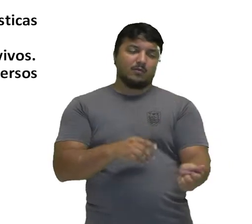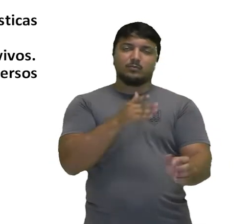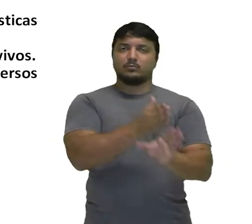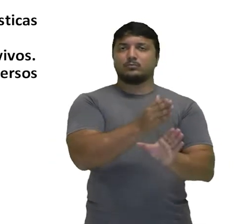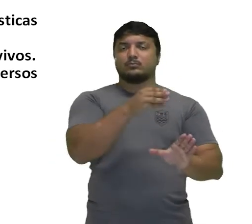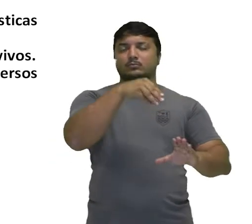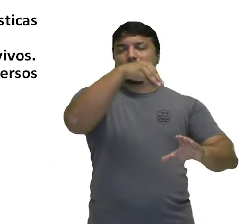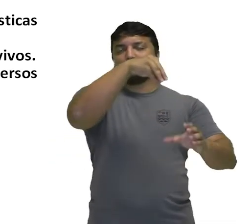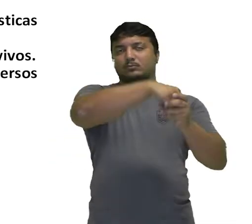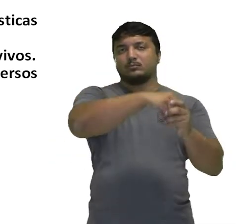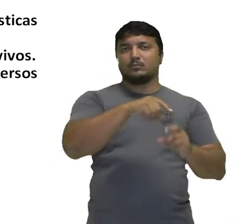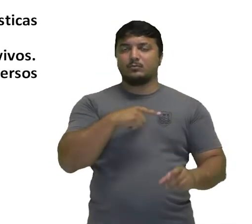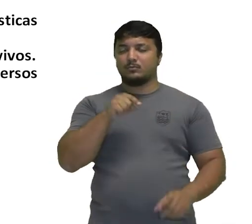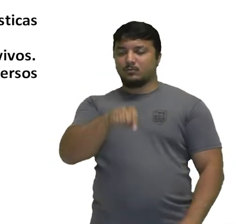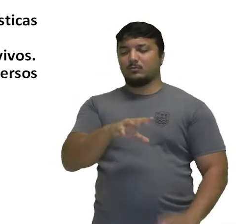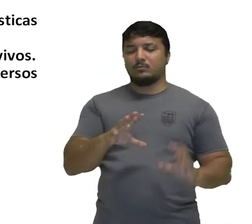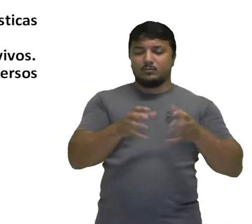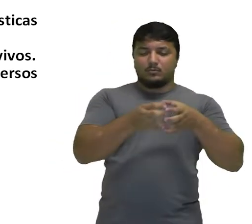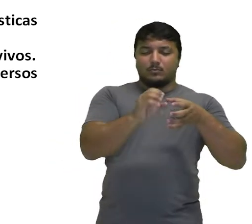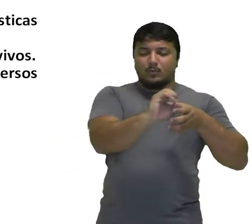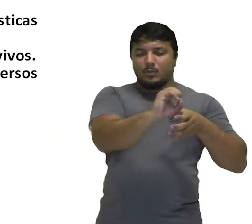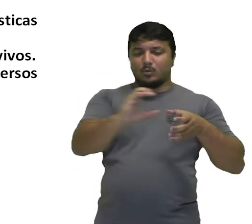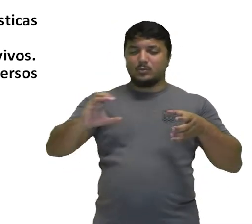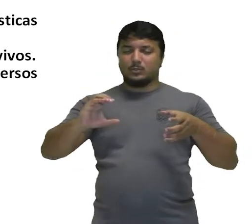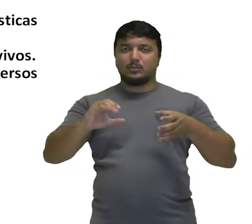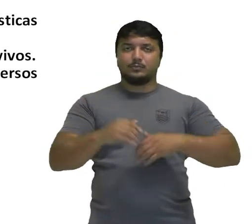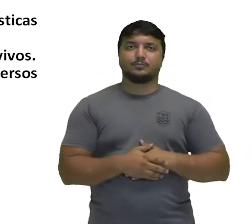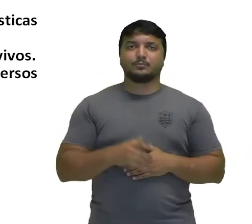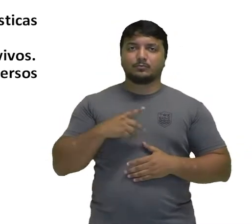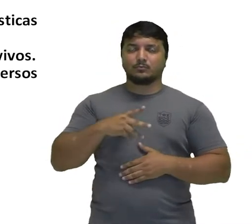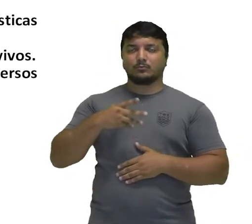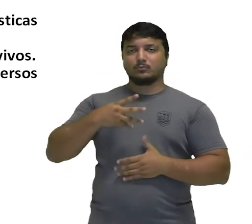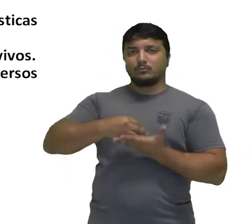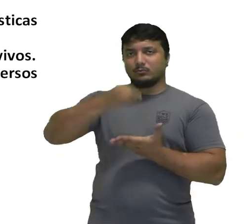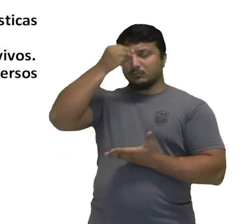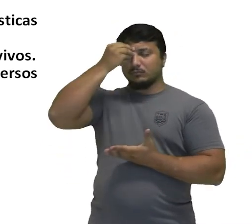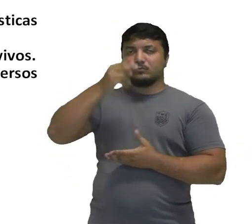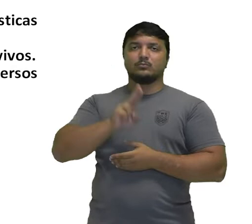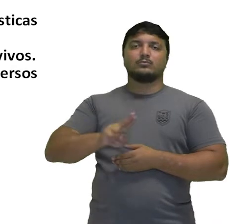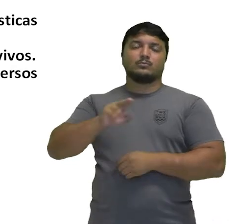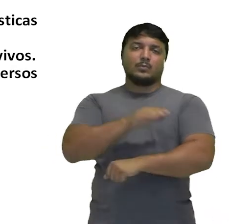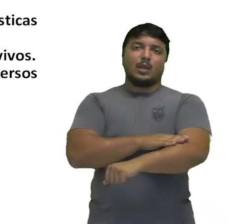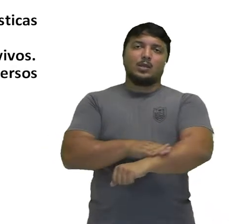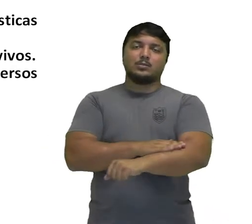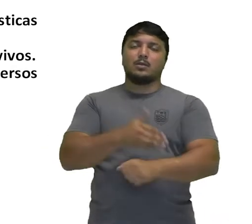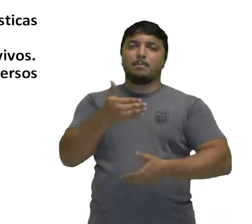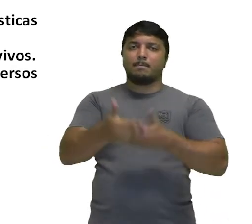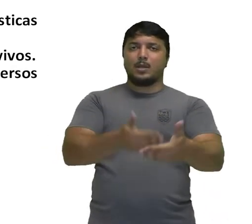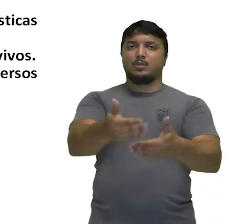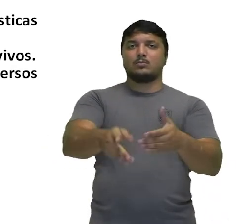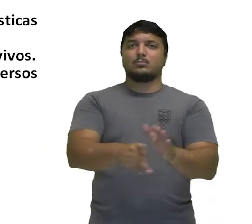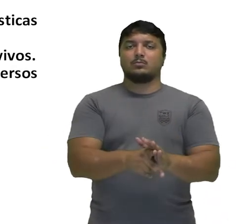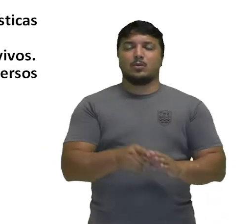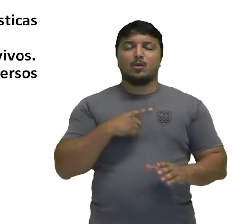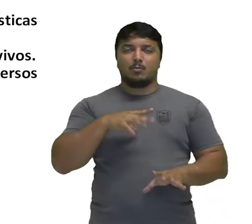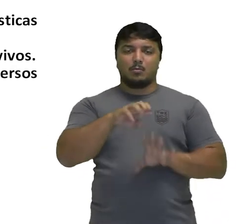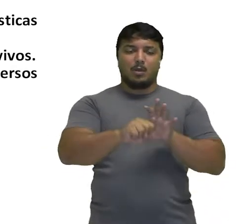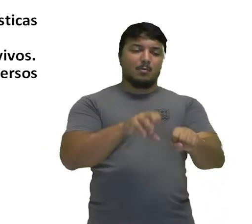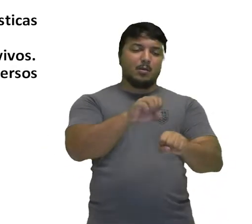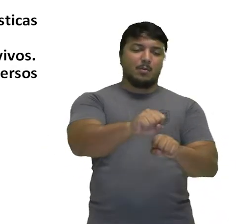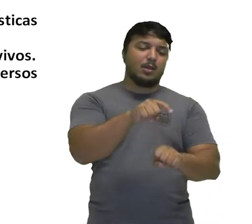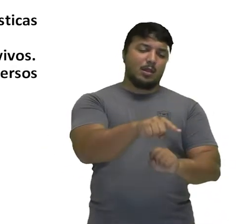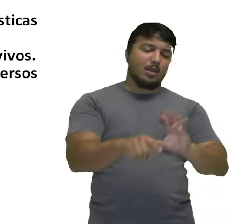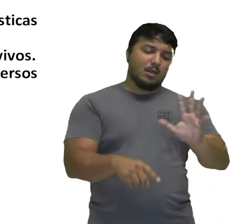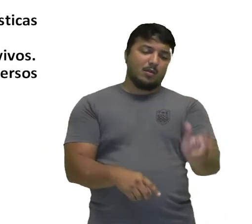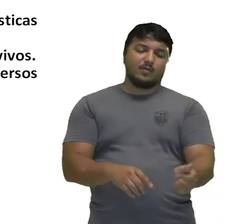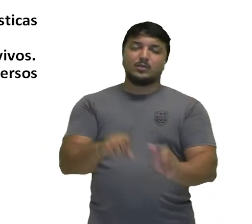civilização ocidental. As teorias raciais, utilizadas durante o processo de colonização da África no